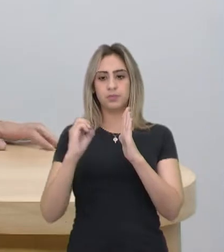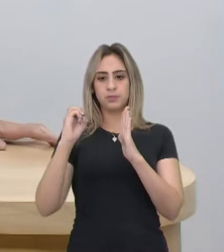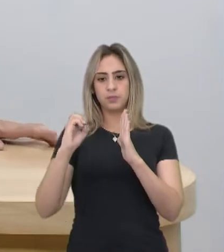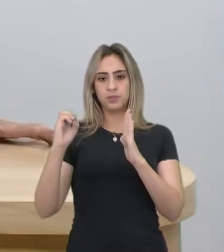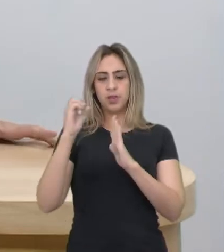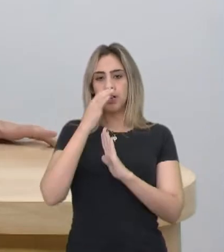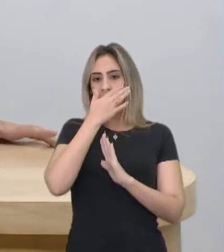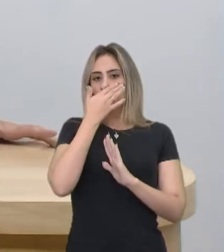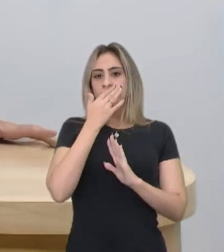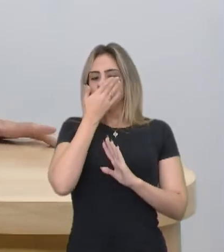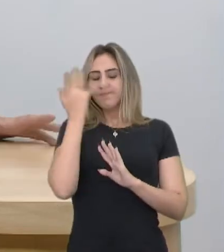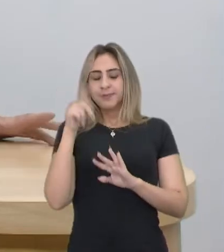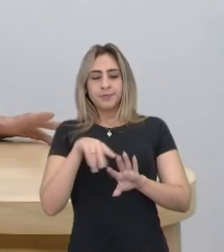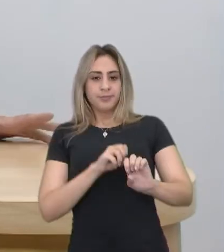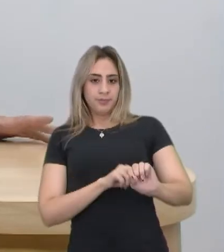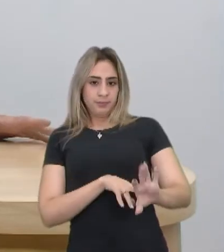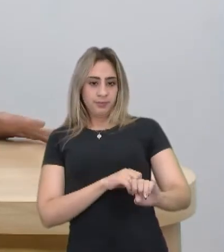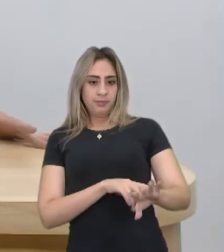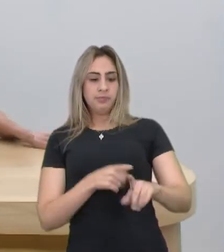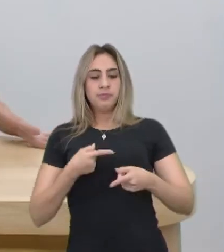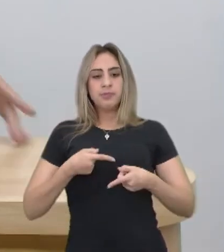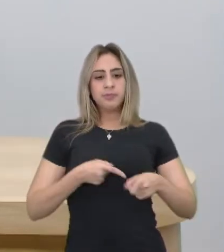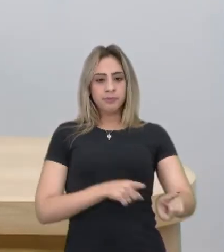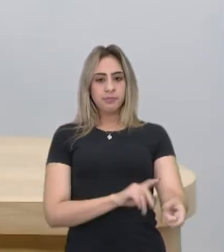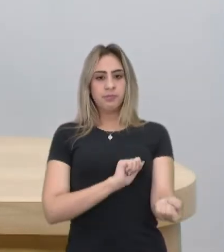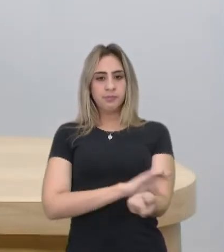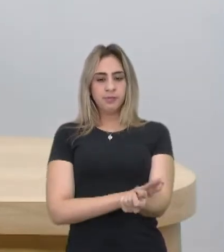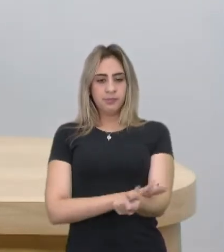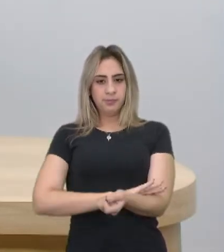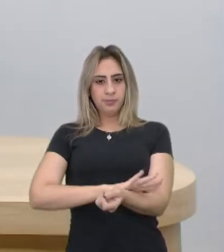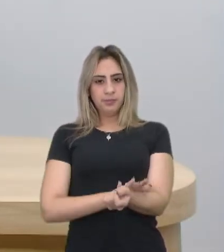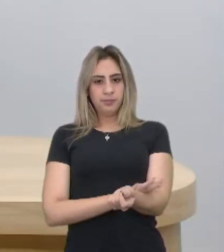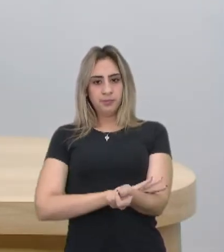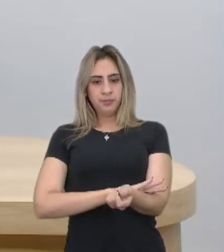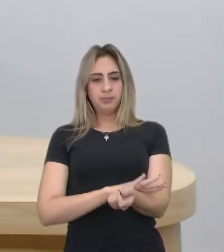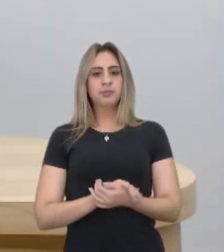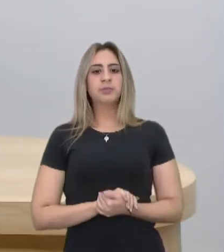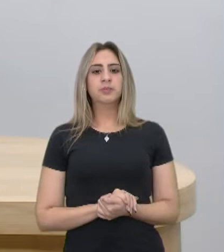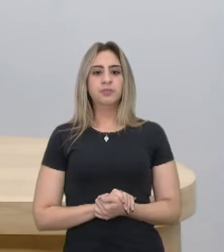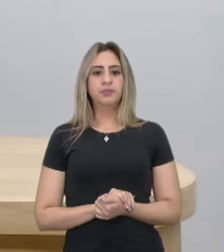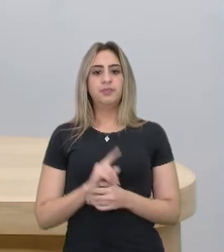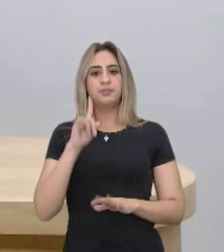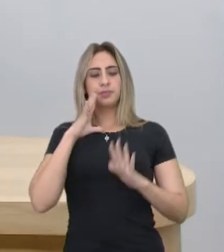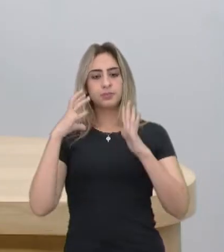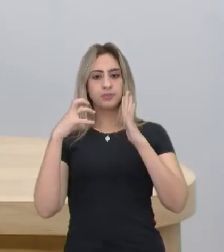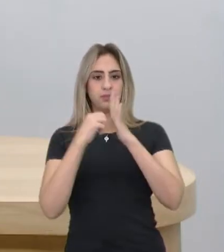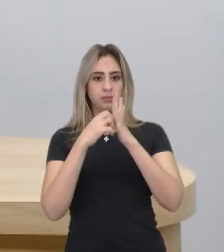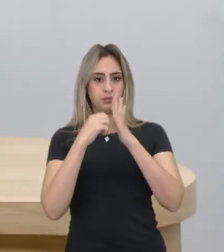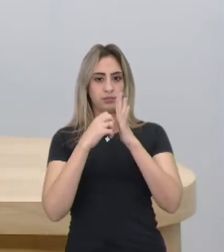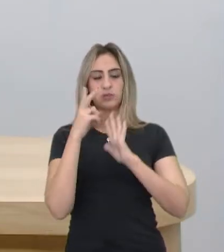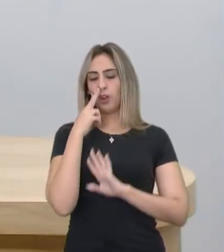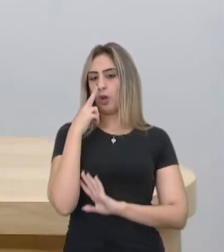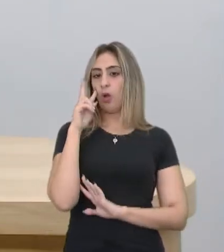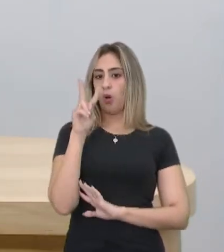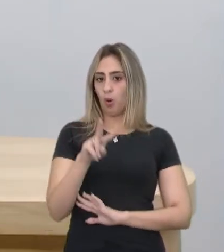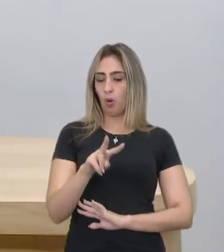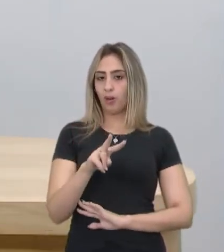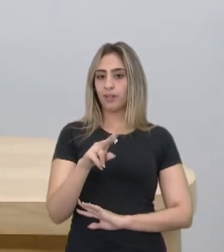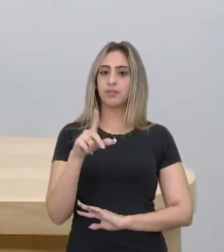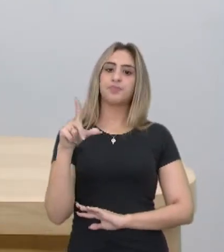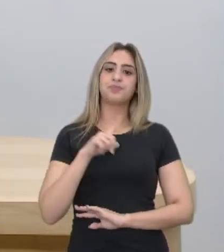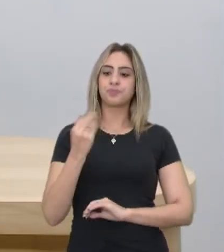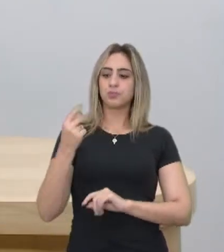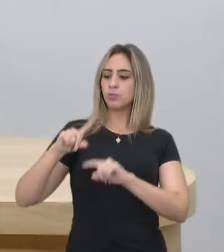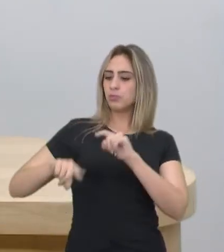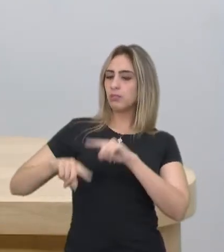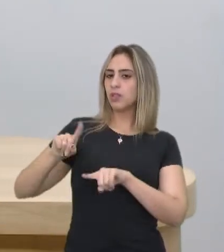é o canal da Educação Antirracista, né? Então acessem, né, deem uma olhada lá, tem bastante